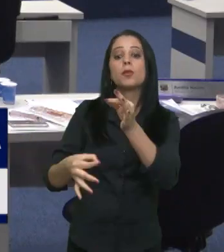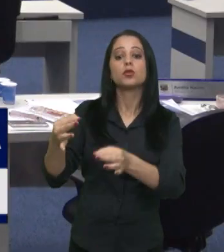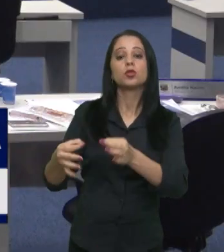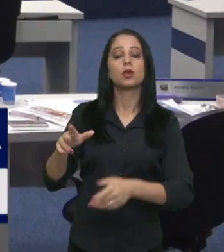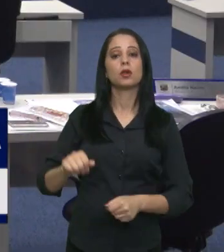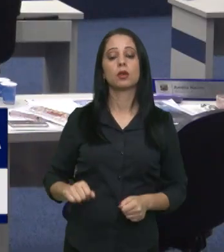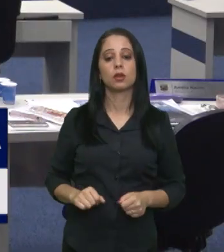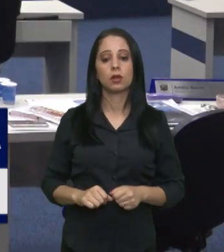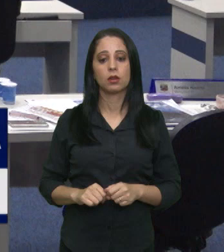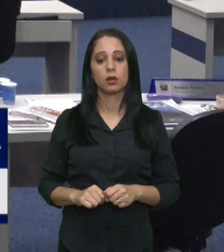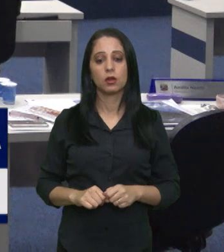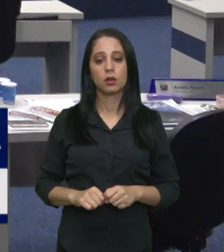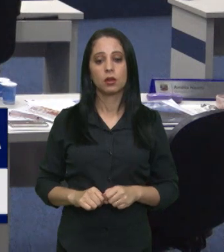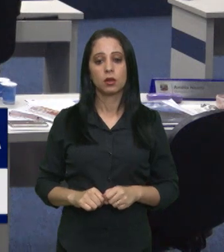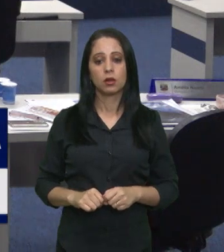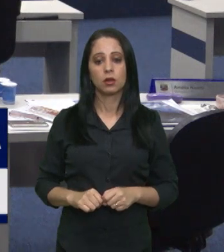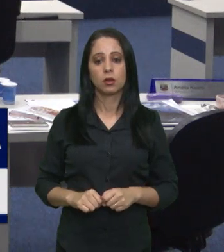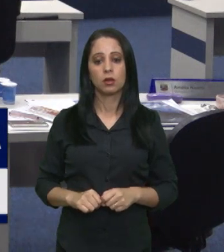favor.